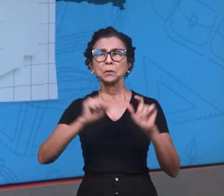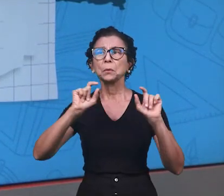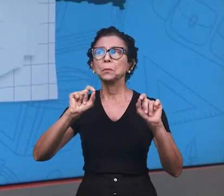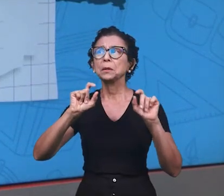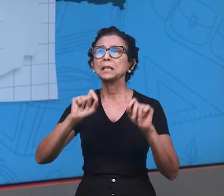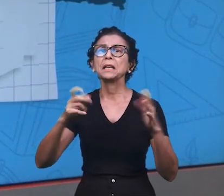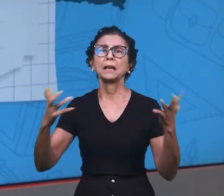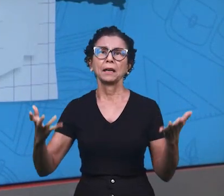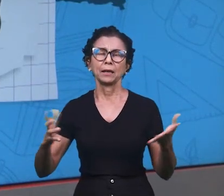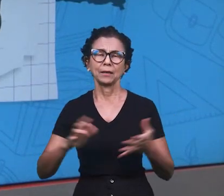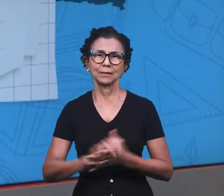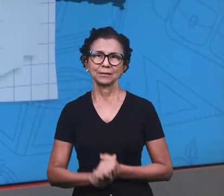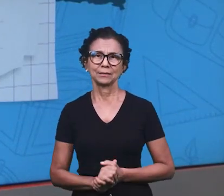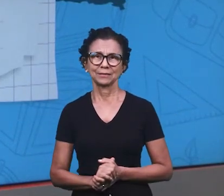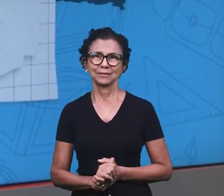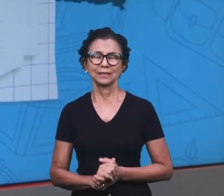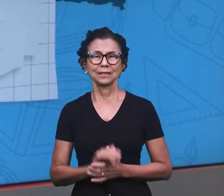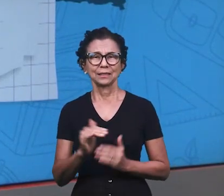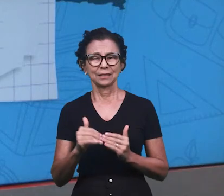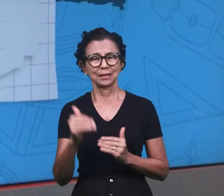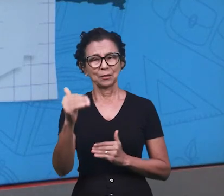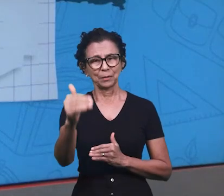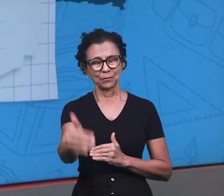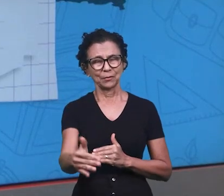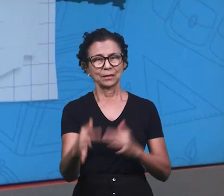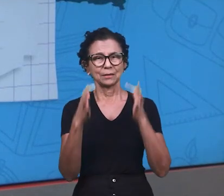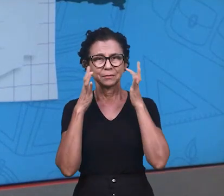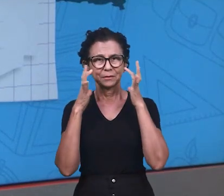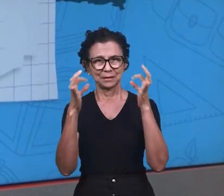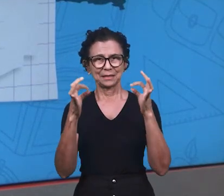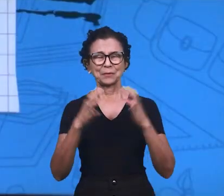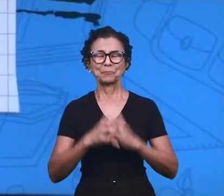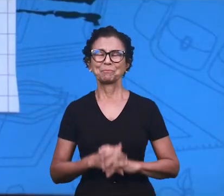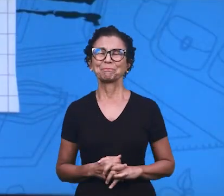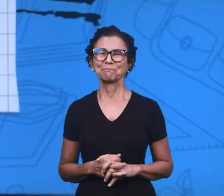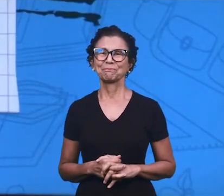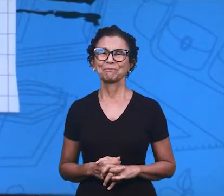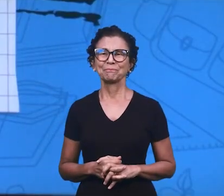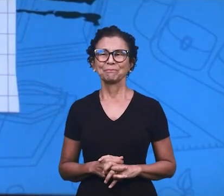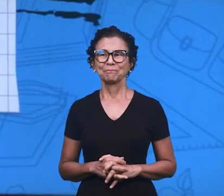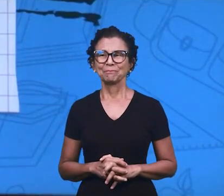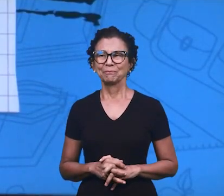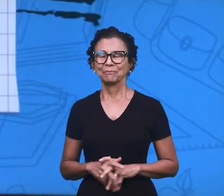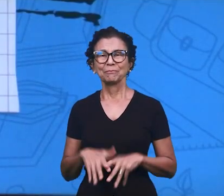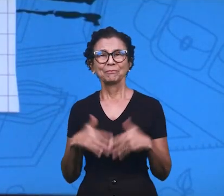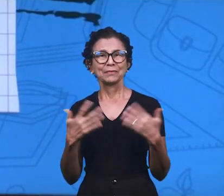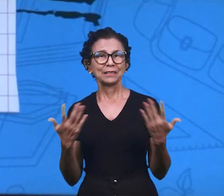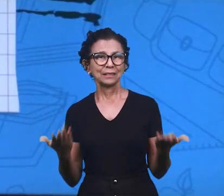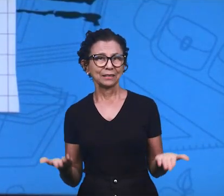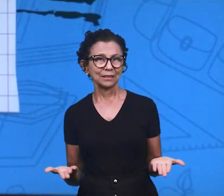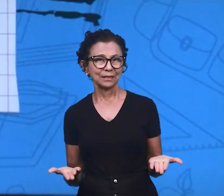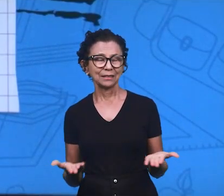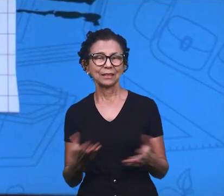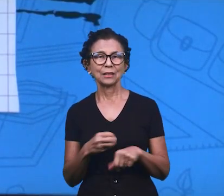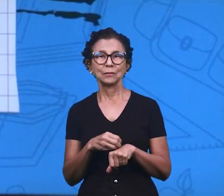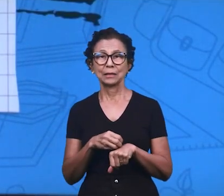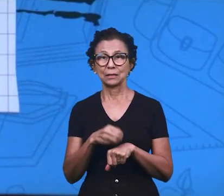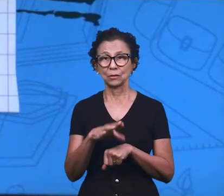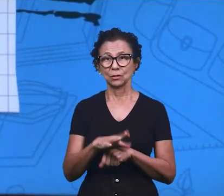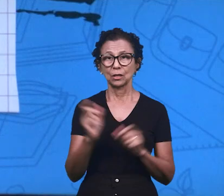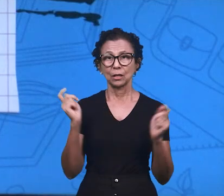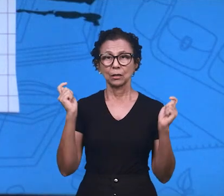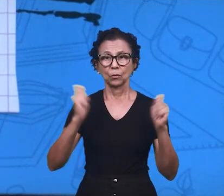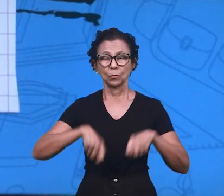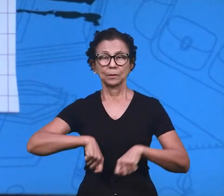4. E daqui para frente você vai ficar mais atento a isso. E fico por aqui então com as dicas, tá? Da competência 4. Espero